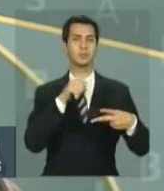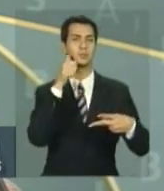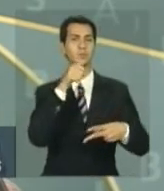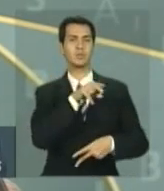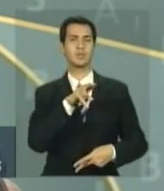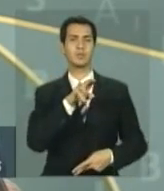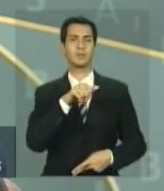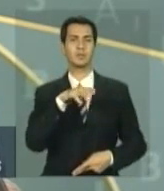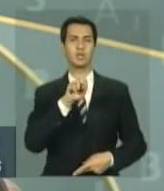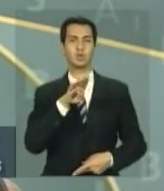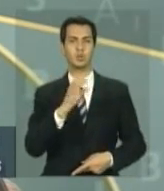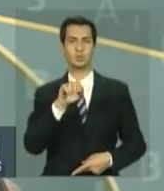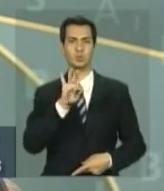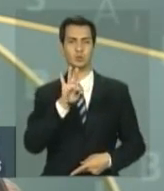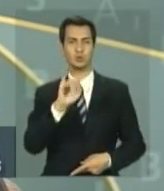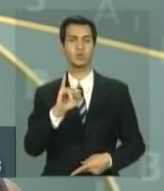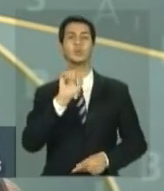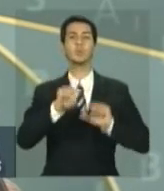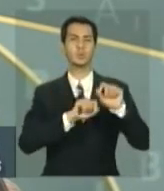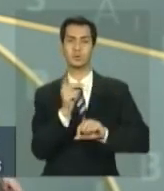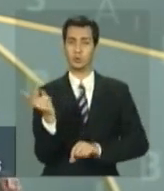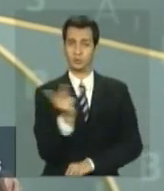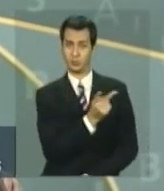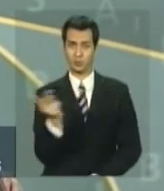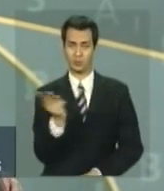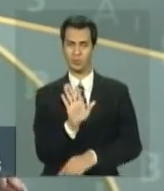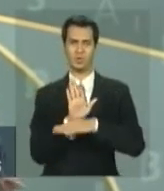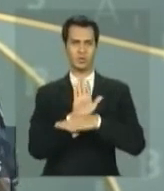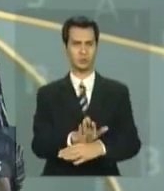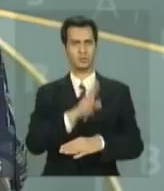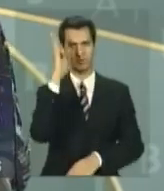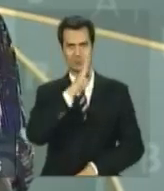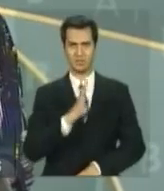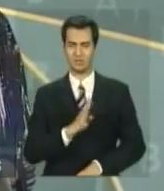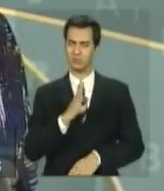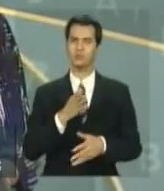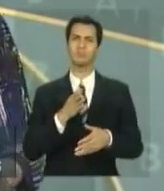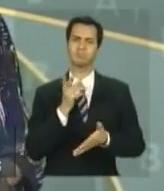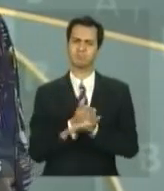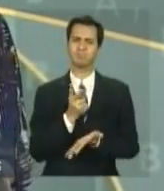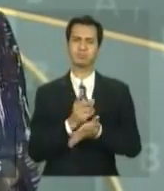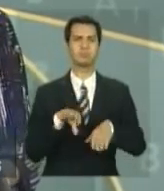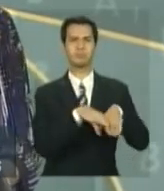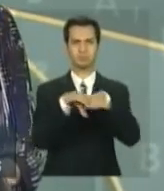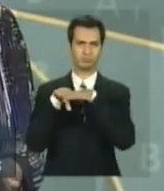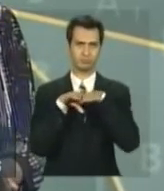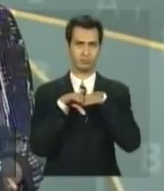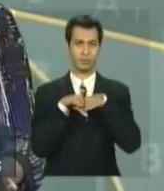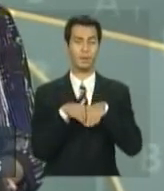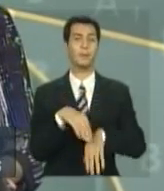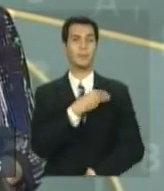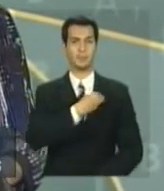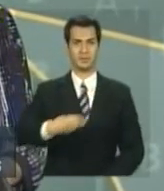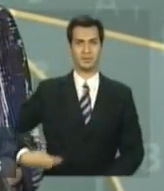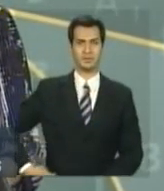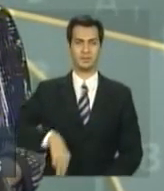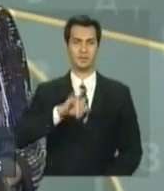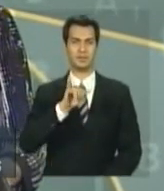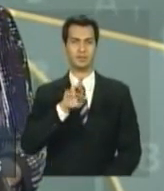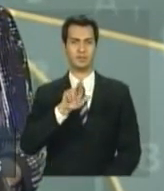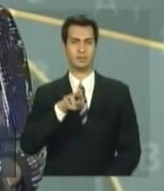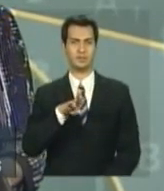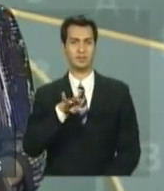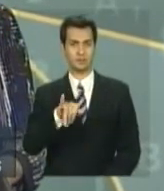Brasil mais justo e mais igual. A Irine, a ministra Irine, ela deixa o governo